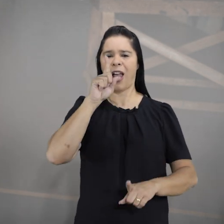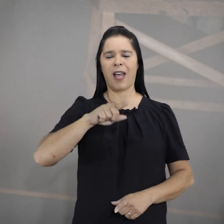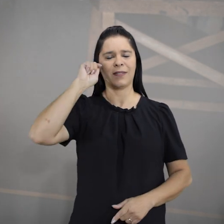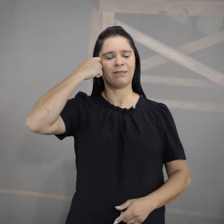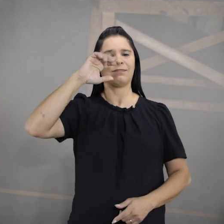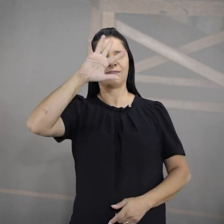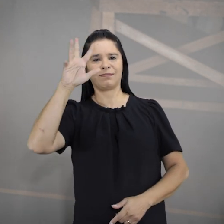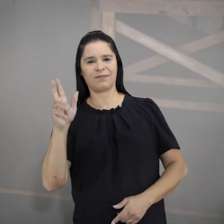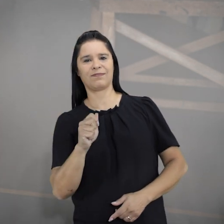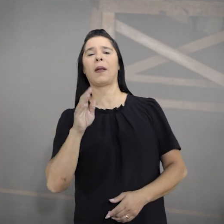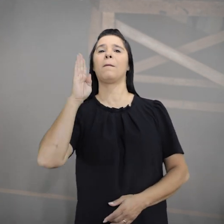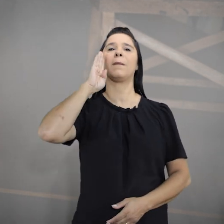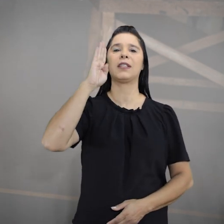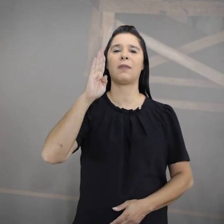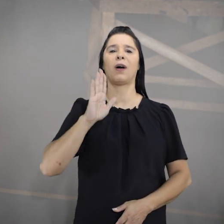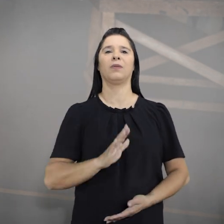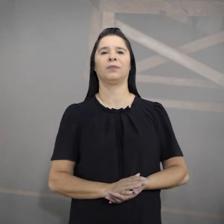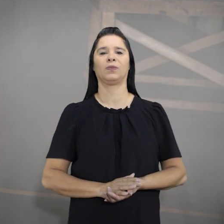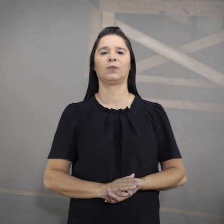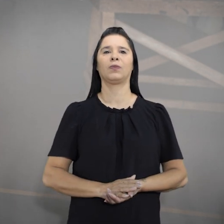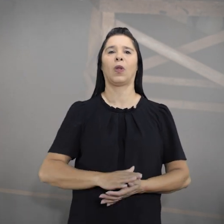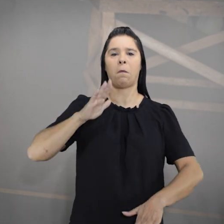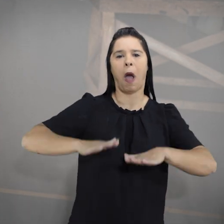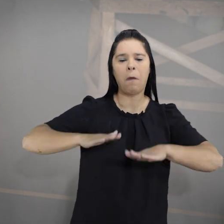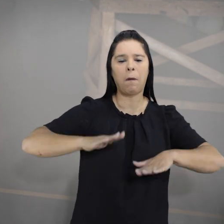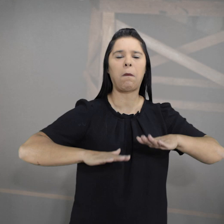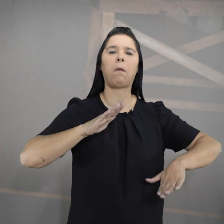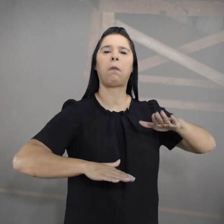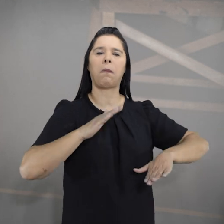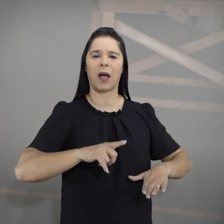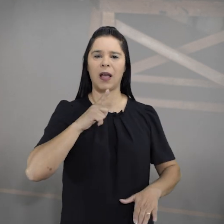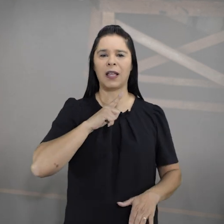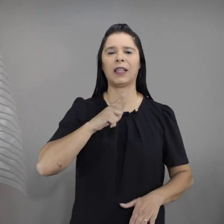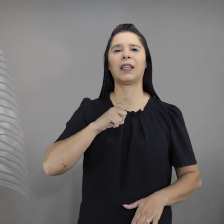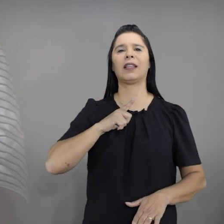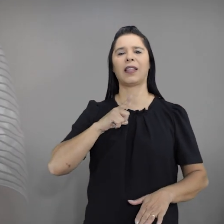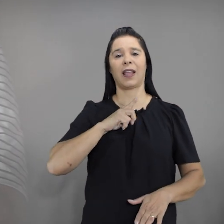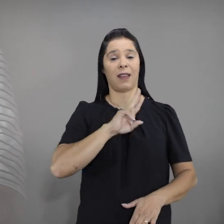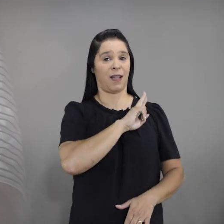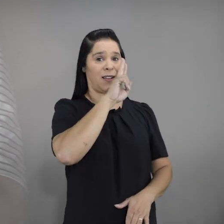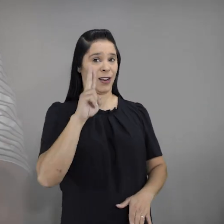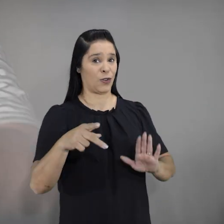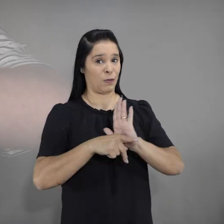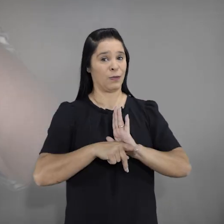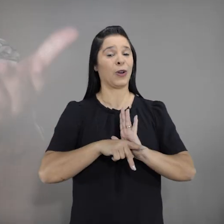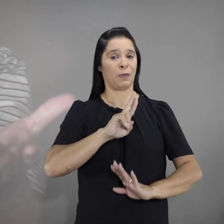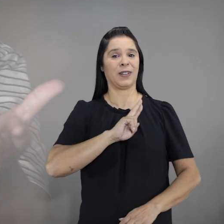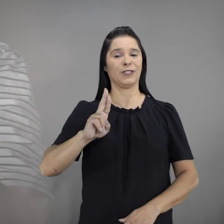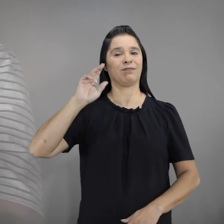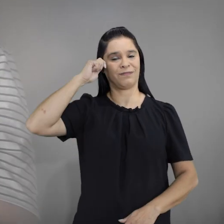africana. São principalmente, né, os atabaques que existem, por exemplo, nas religiões de matriz africana, que